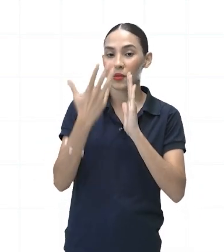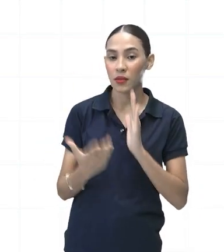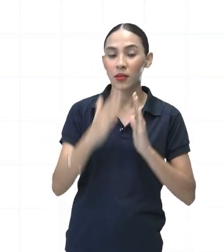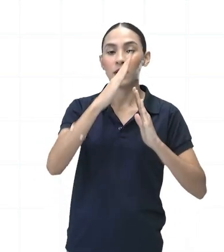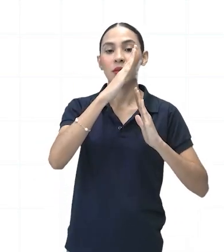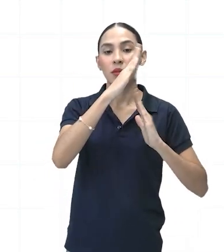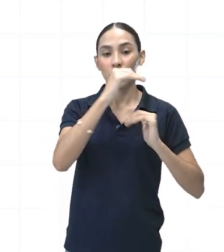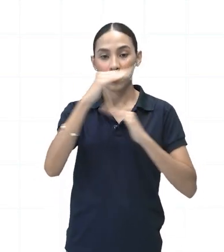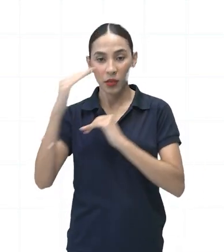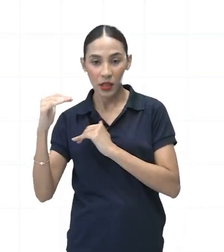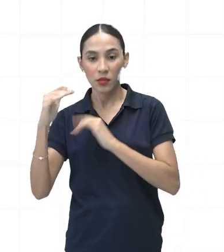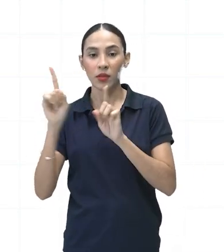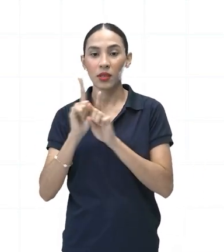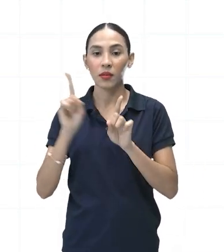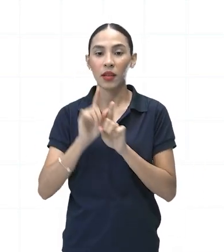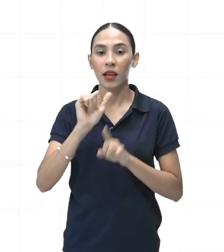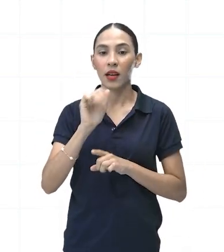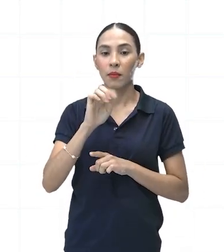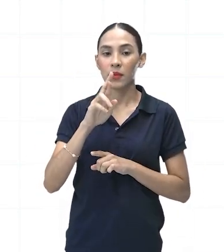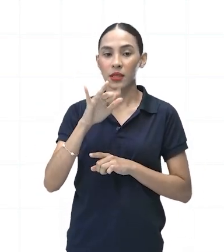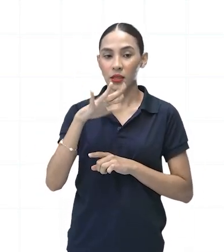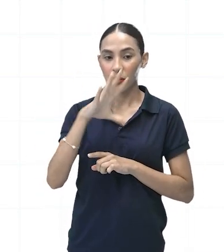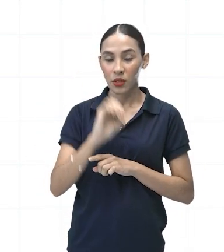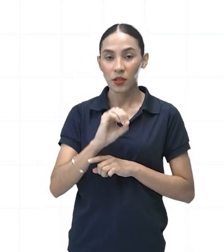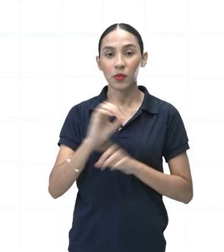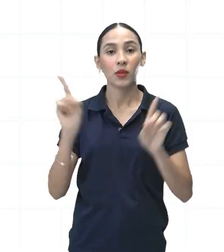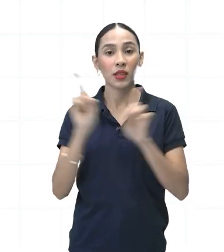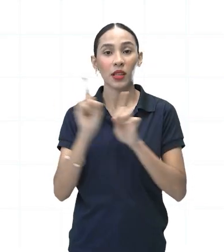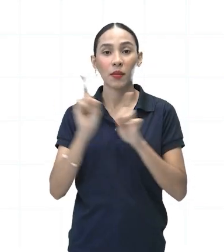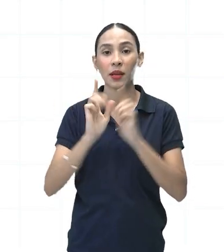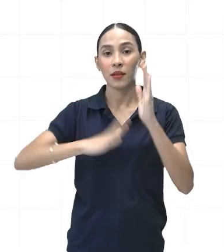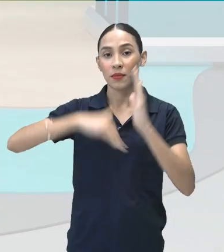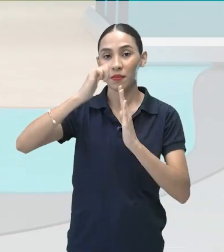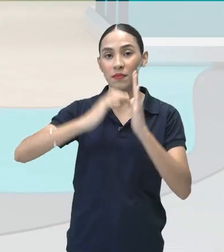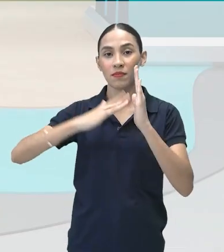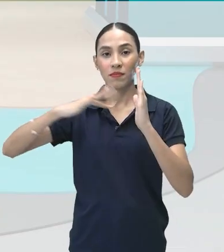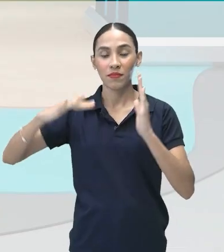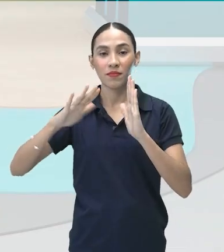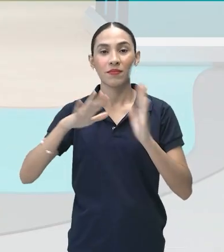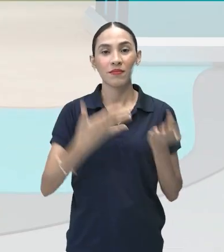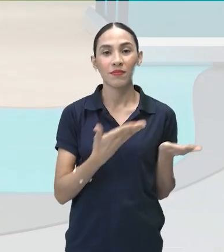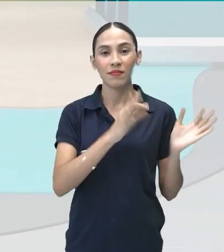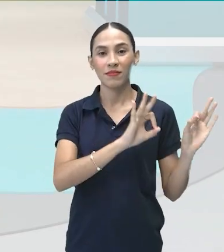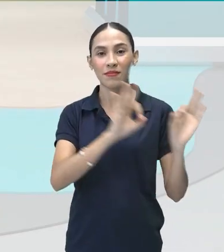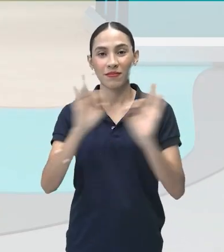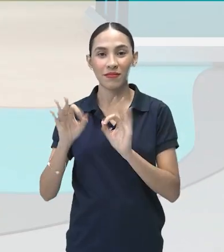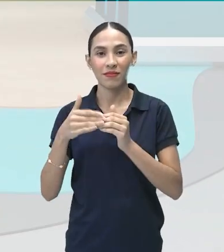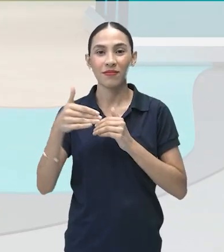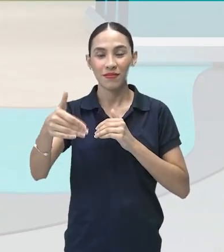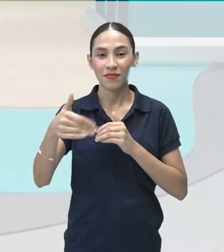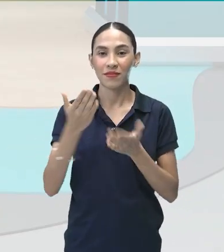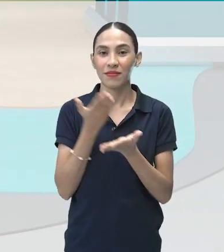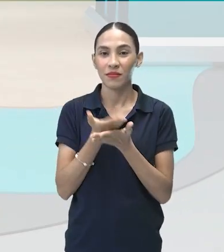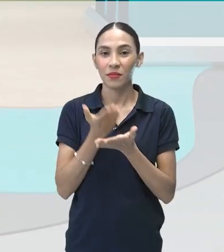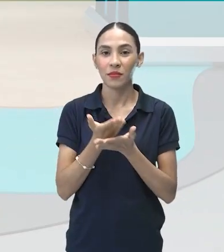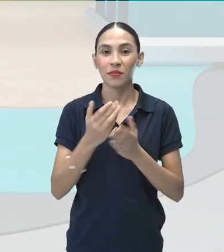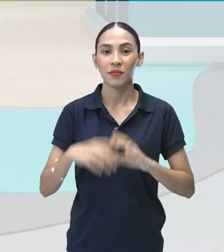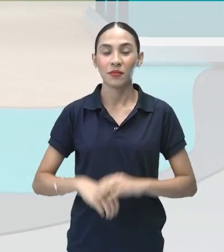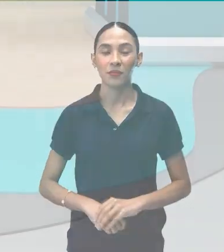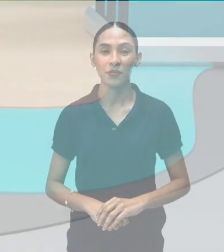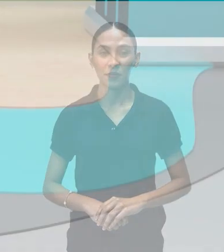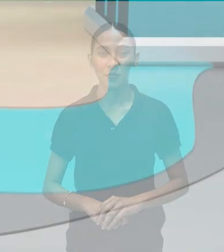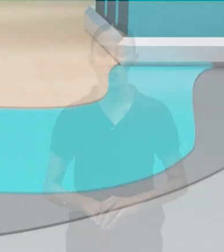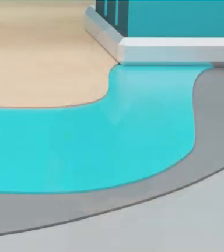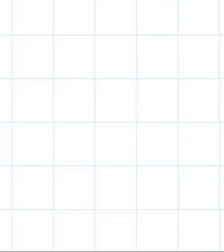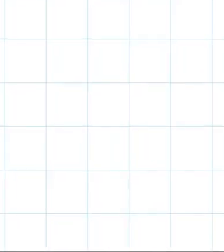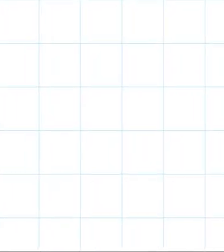expressionismo, cubismo e abstracionismo, surrealismo. Então, vamos dar início à nossa aula?